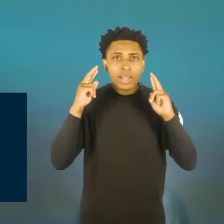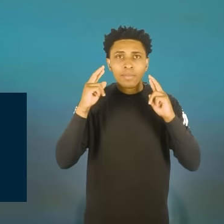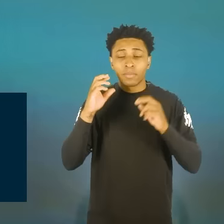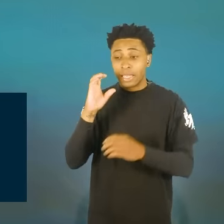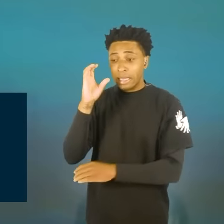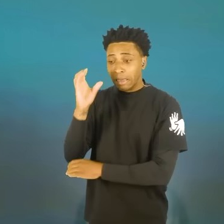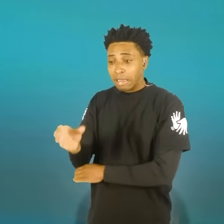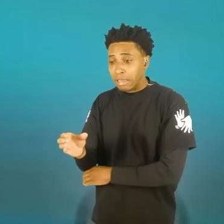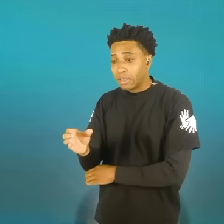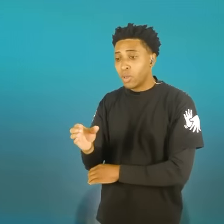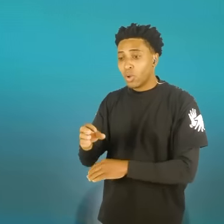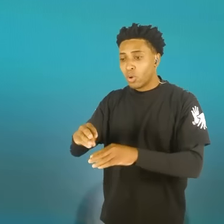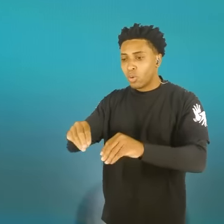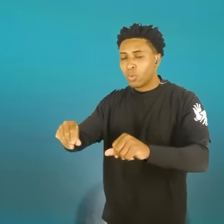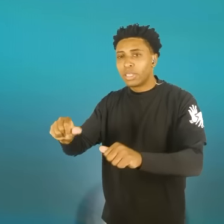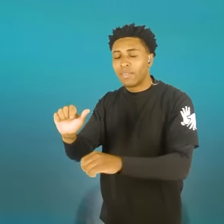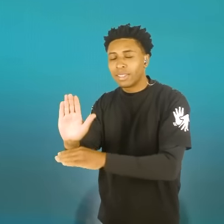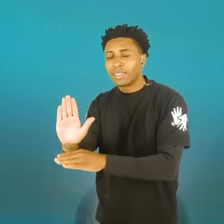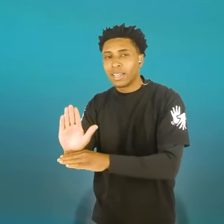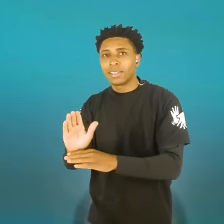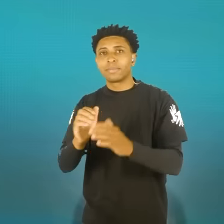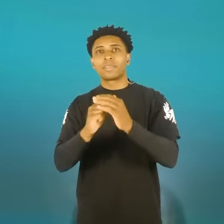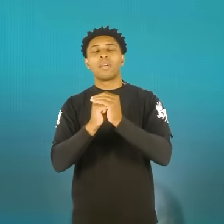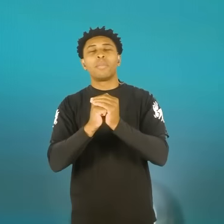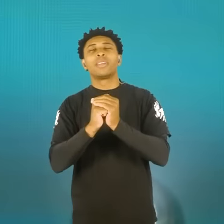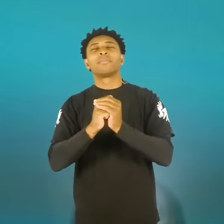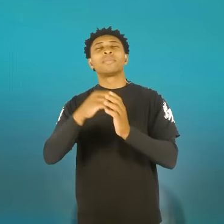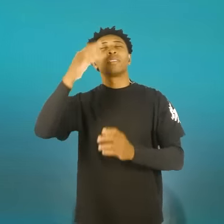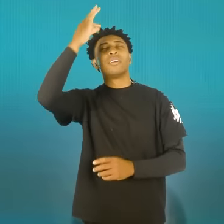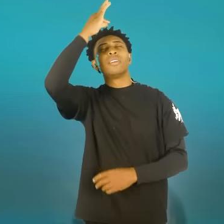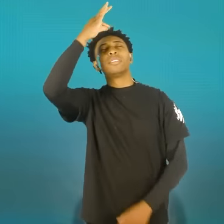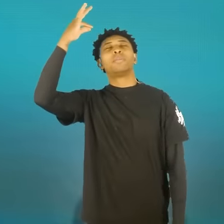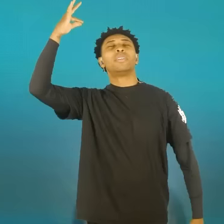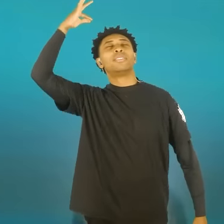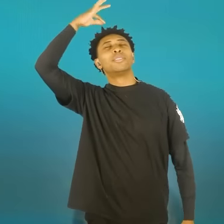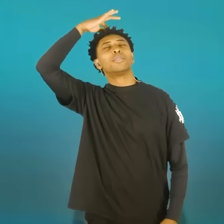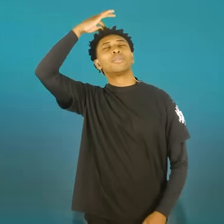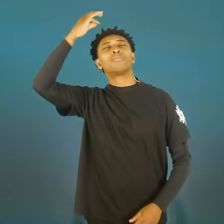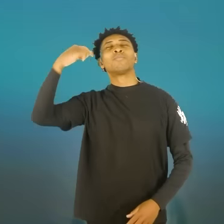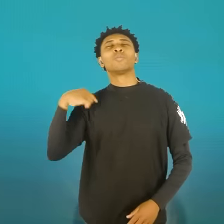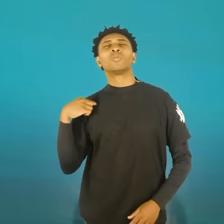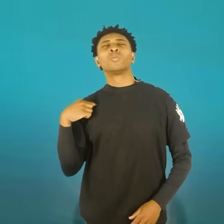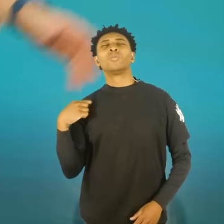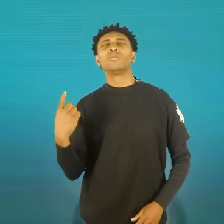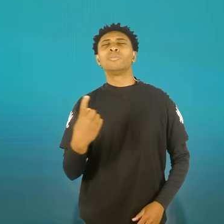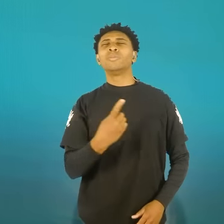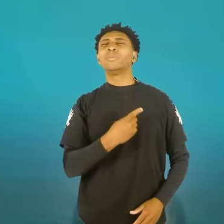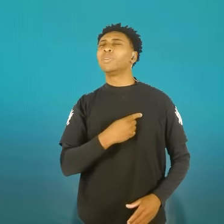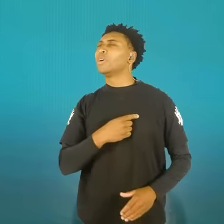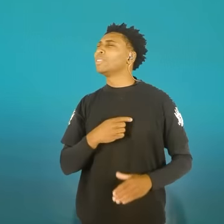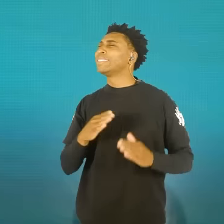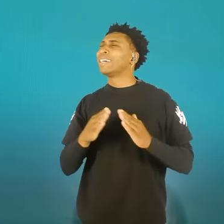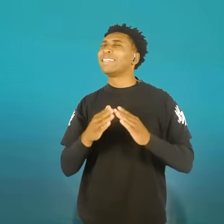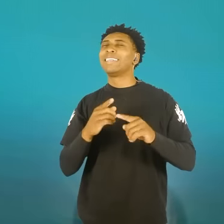terra. Curve sua cabeça. Espírito de Deus, nós não estamos aqui só porque gostamos. A gente precisa